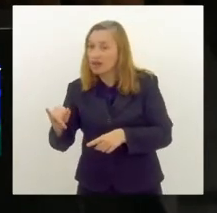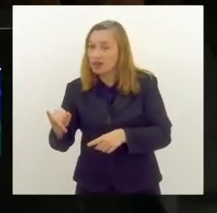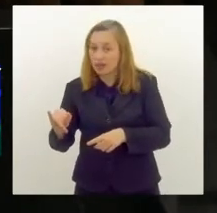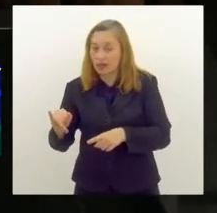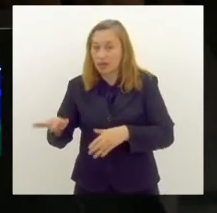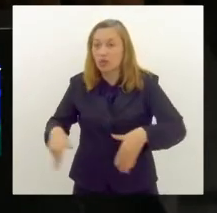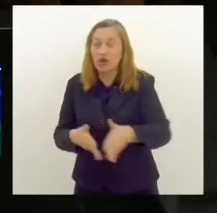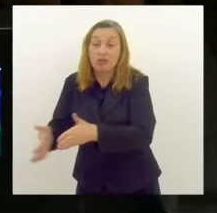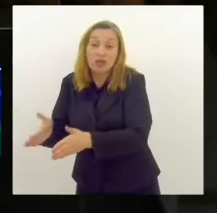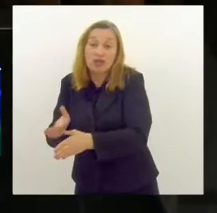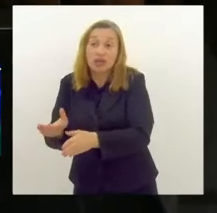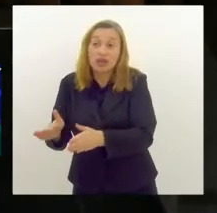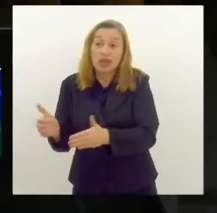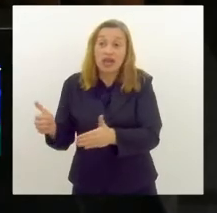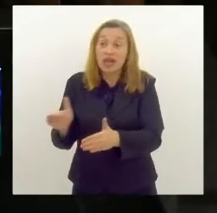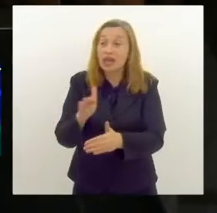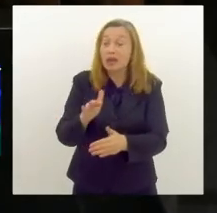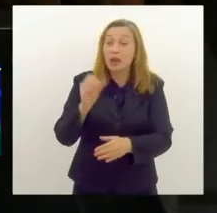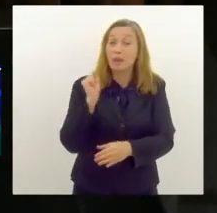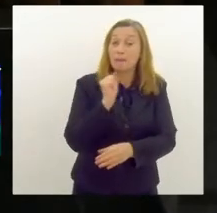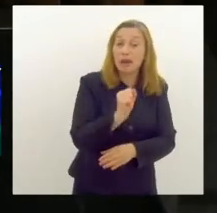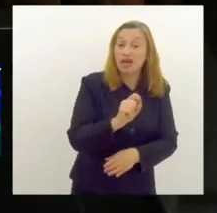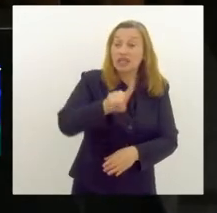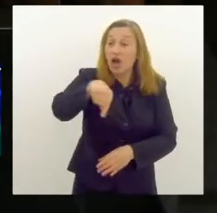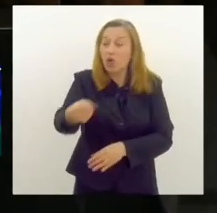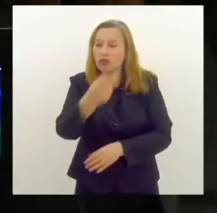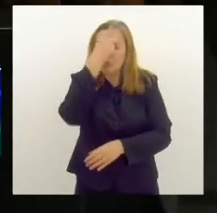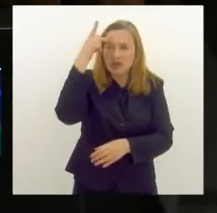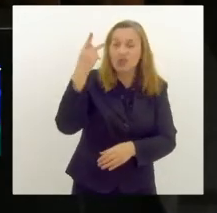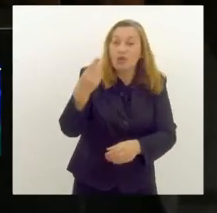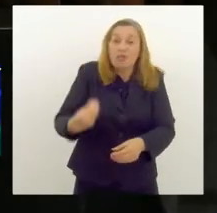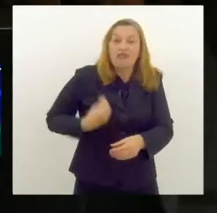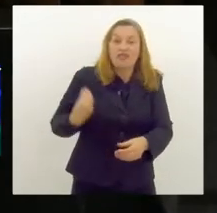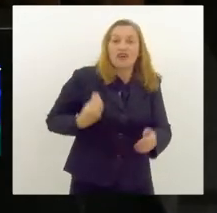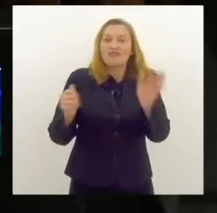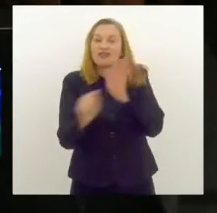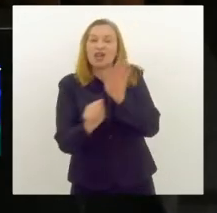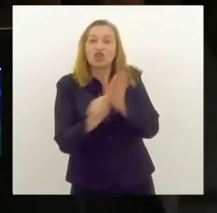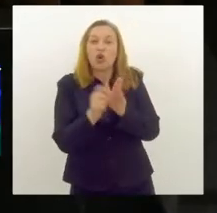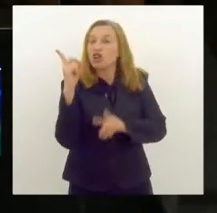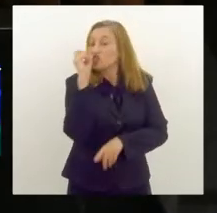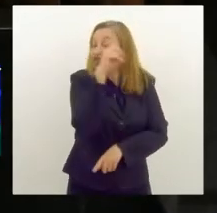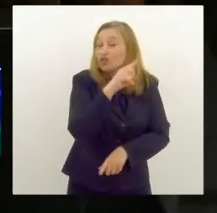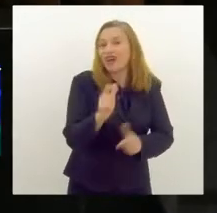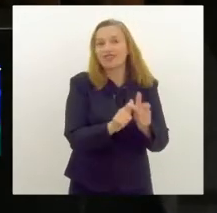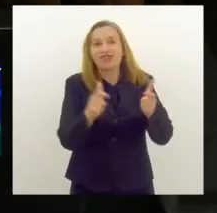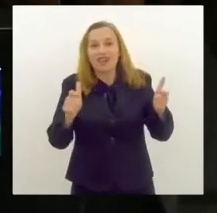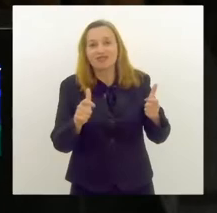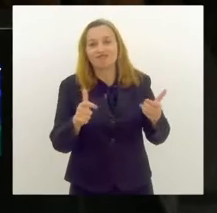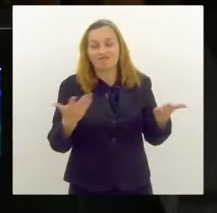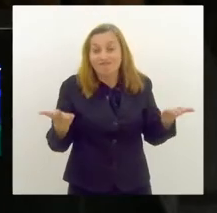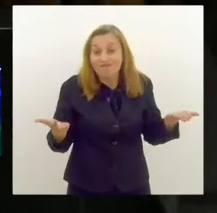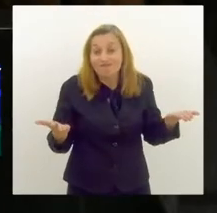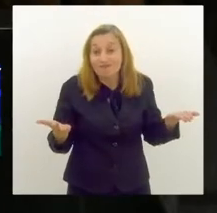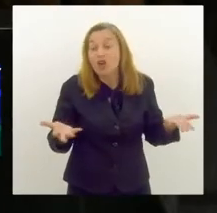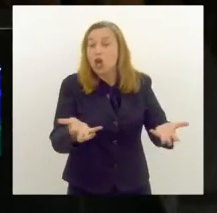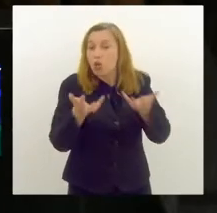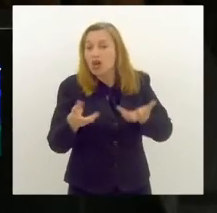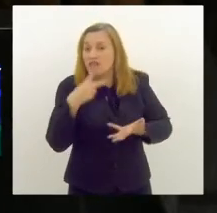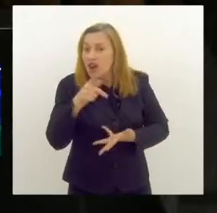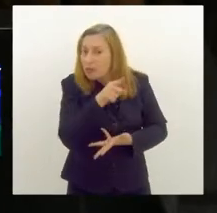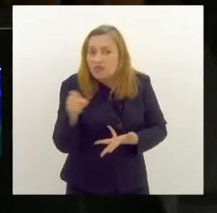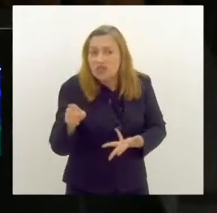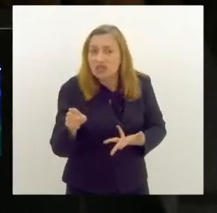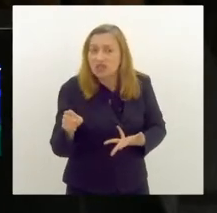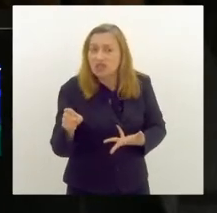poder sobreviver. Aí é que está a dificuldade grande. E eu quero dizer para vocês